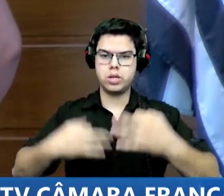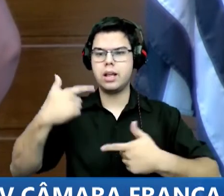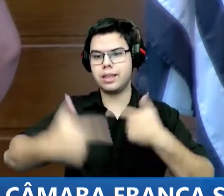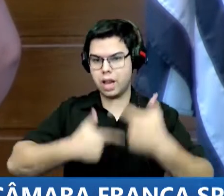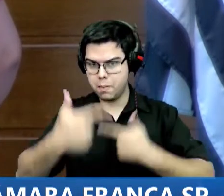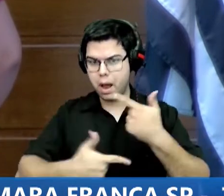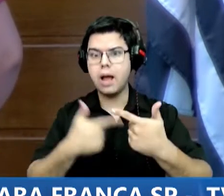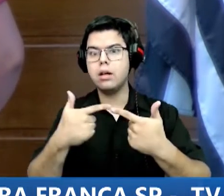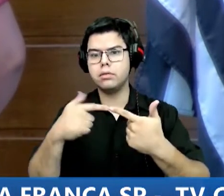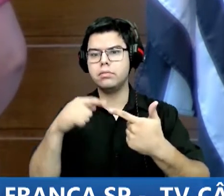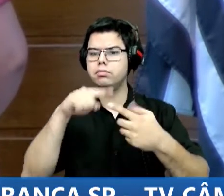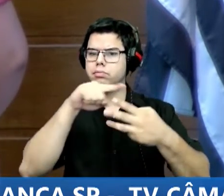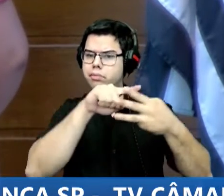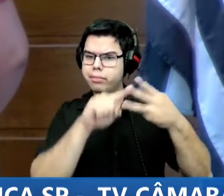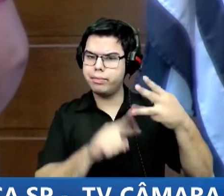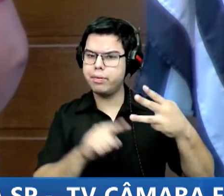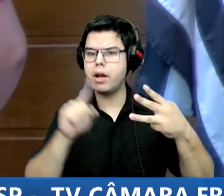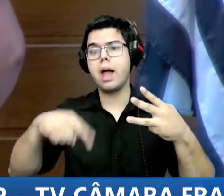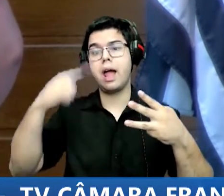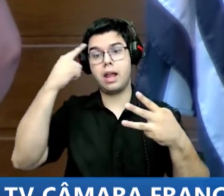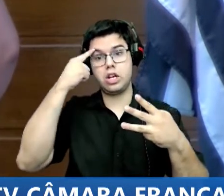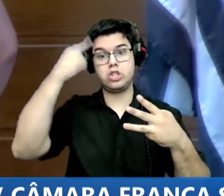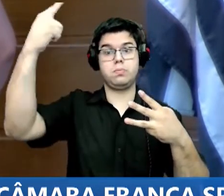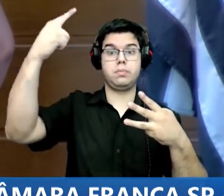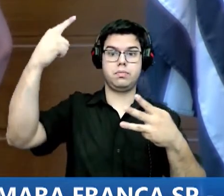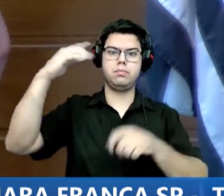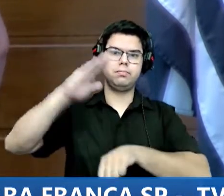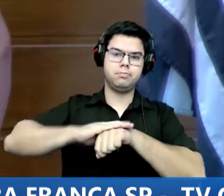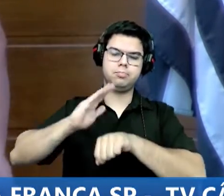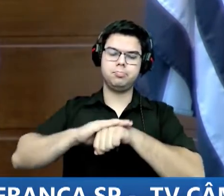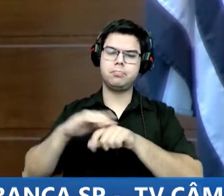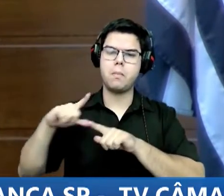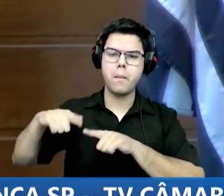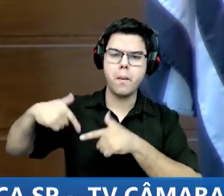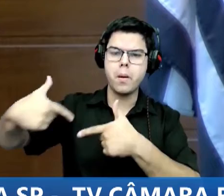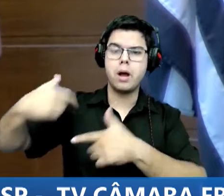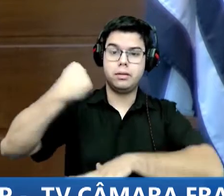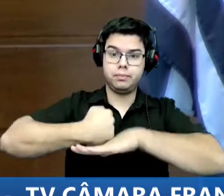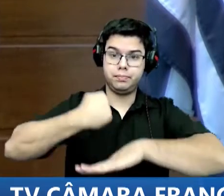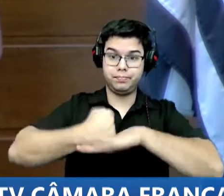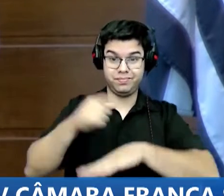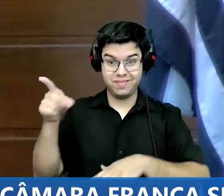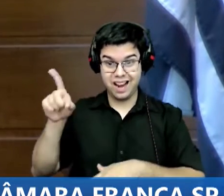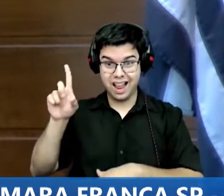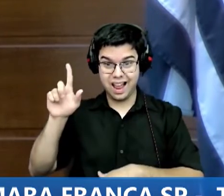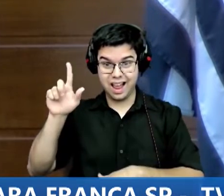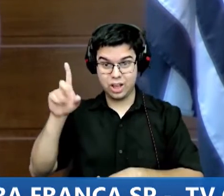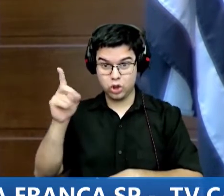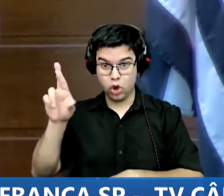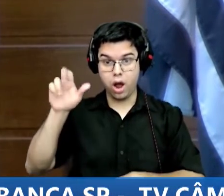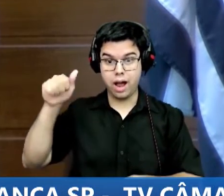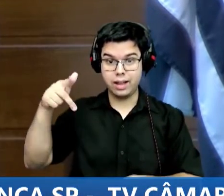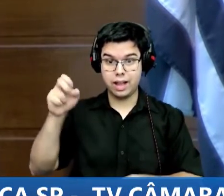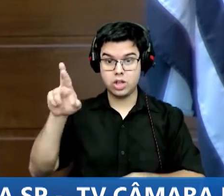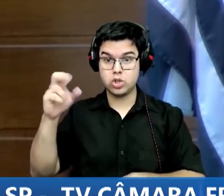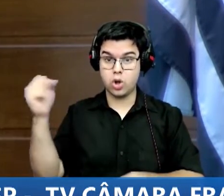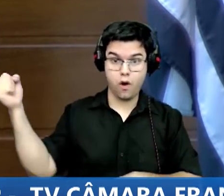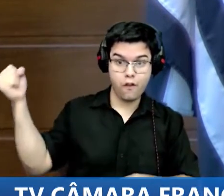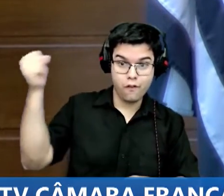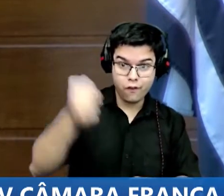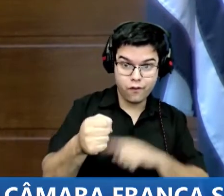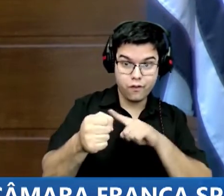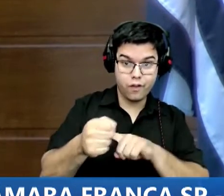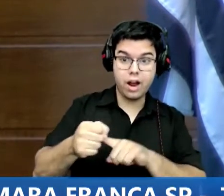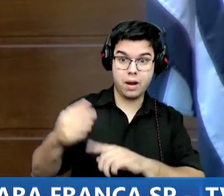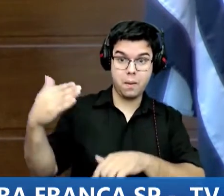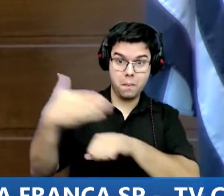ações que nós realizávamos em Franca. Quando o Dr. Anderson chegou aqui, veio participar do fórum, ele usou dessa experiência para que nós